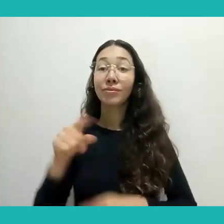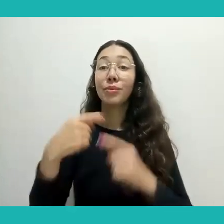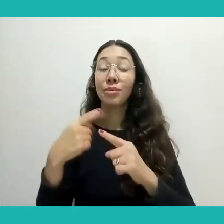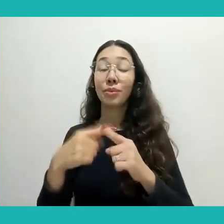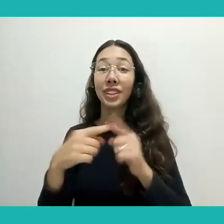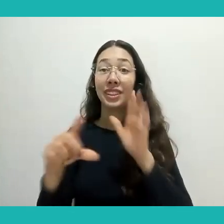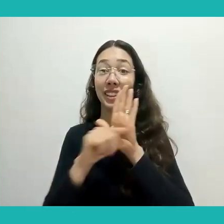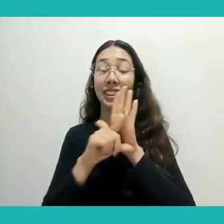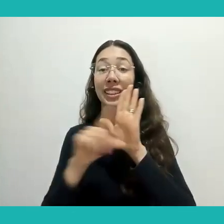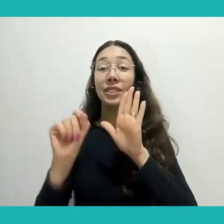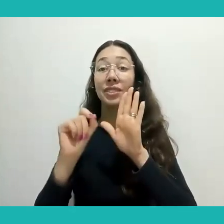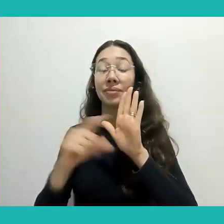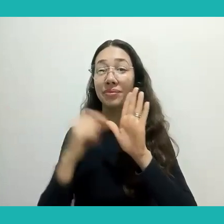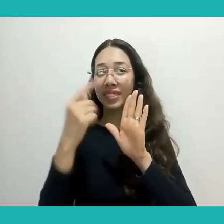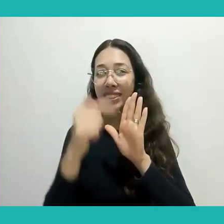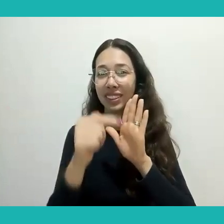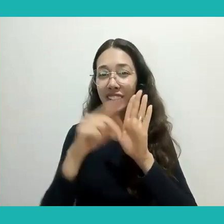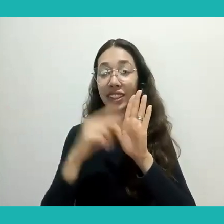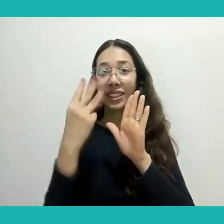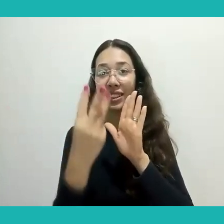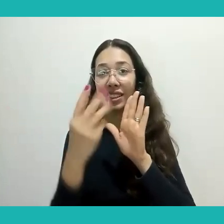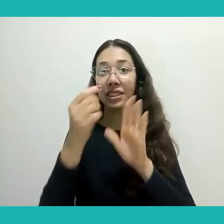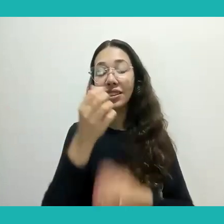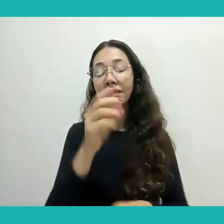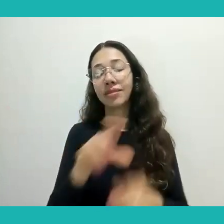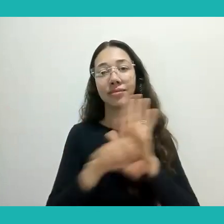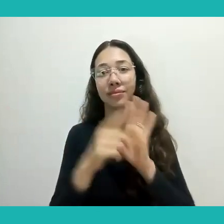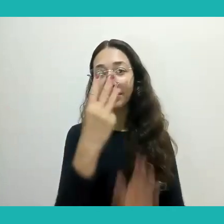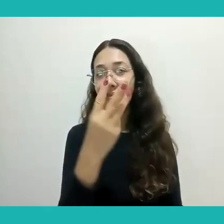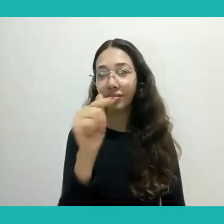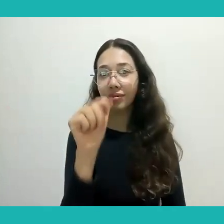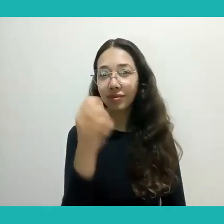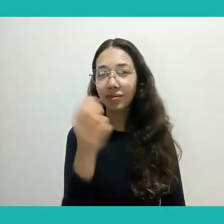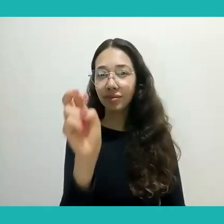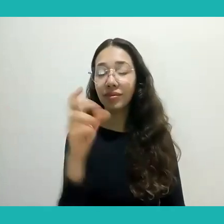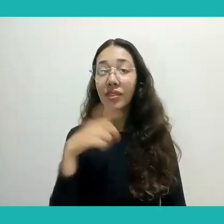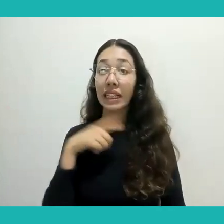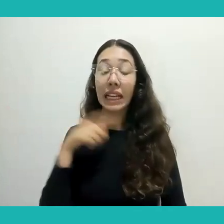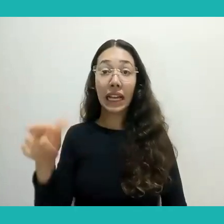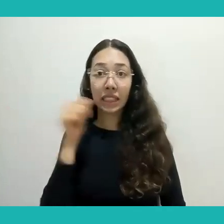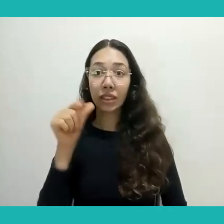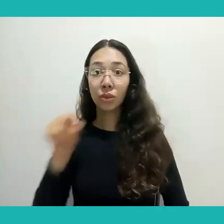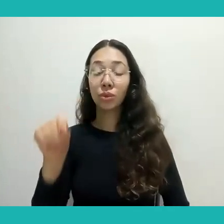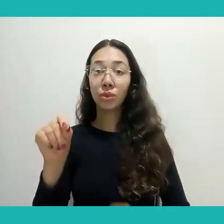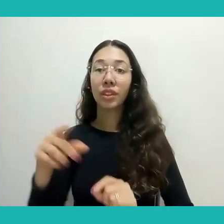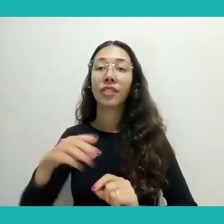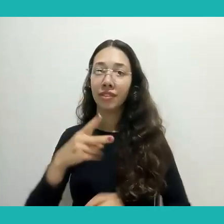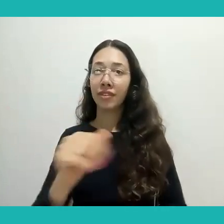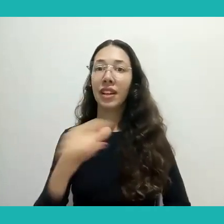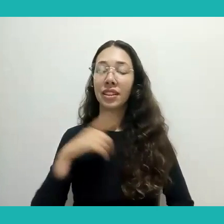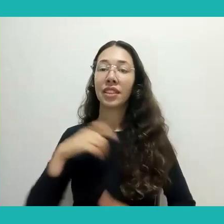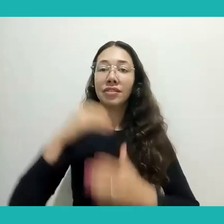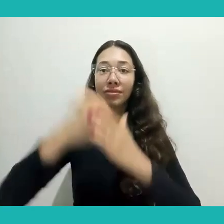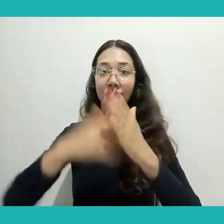inciso 3º da Lei 3765. Ela vai contribuir com a alíquota ordinária de 10,5%,